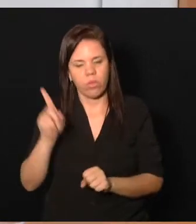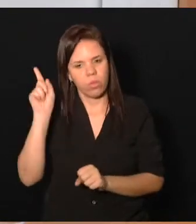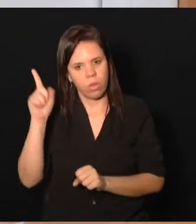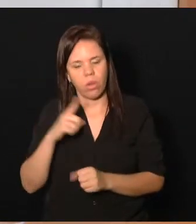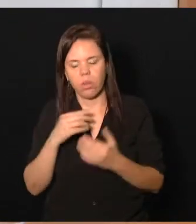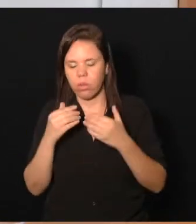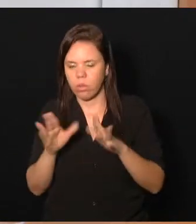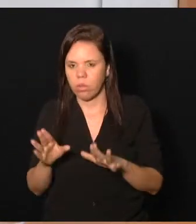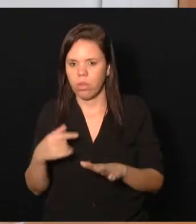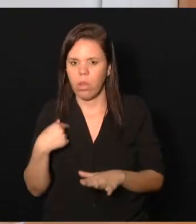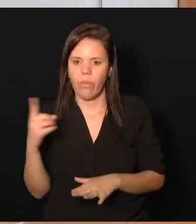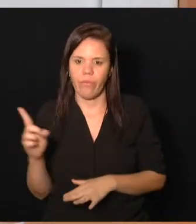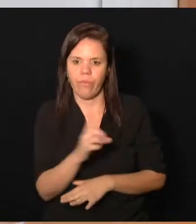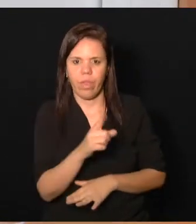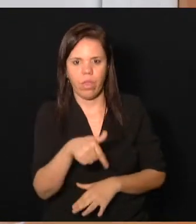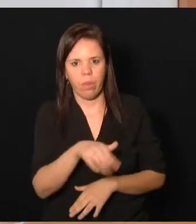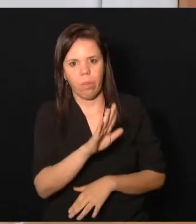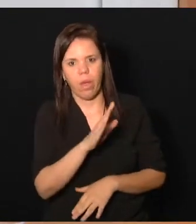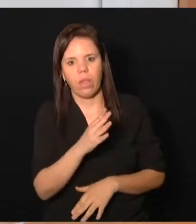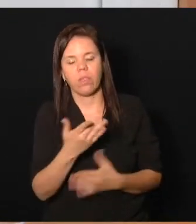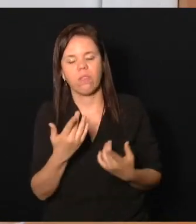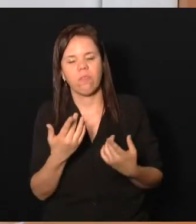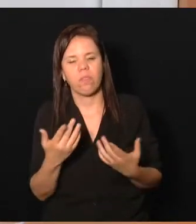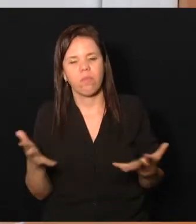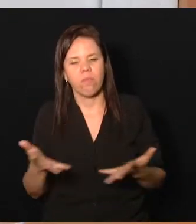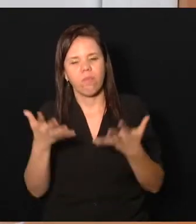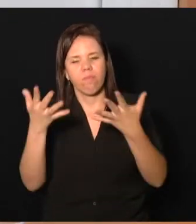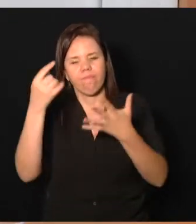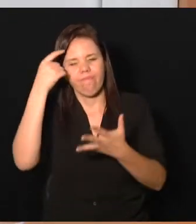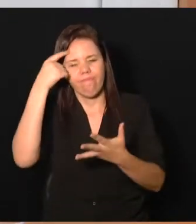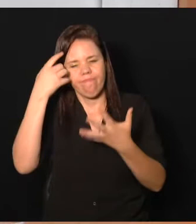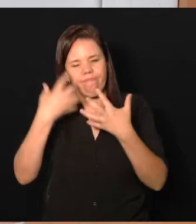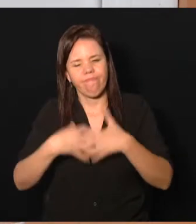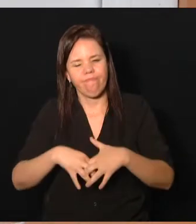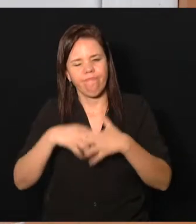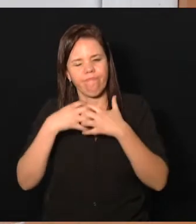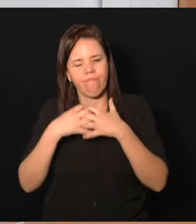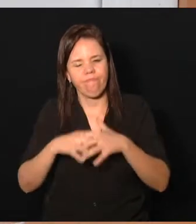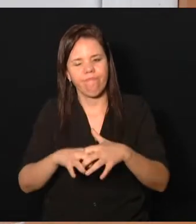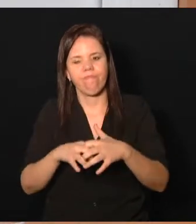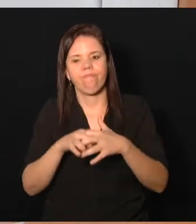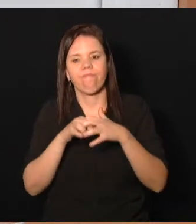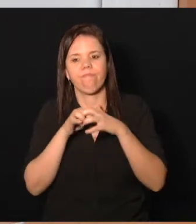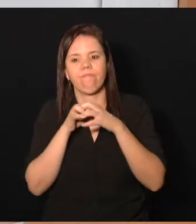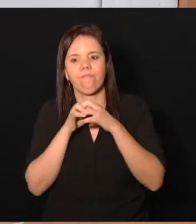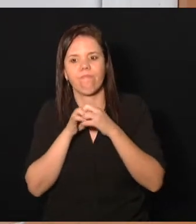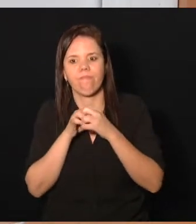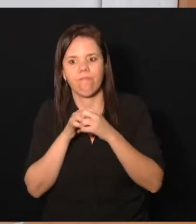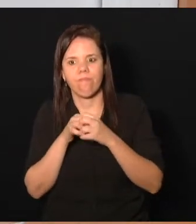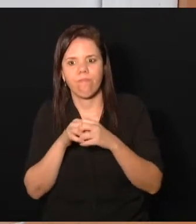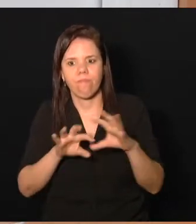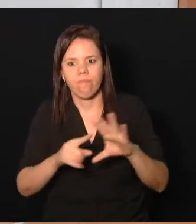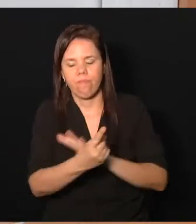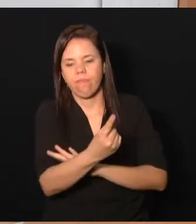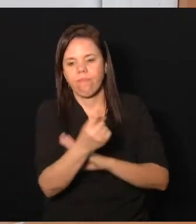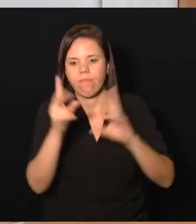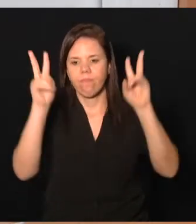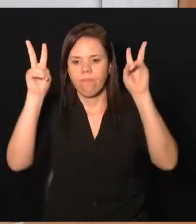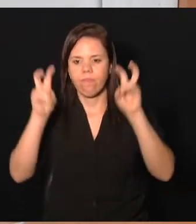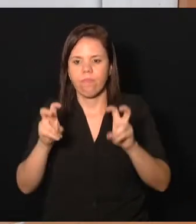aqui mais com a intenção de provocá-los do que de aprofundar em